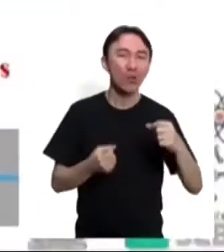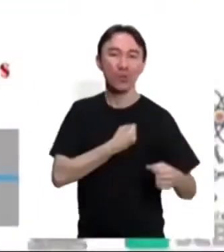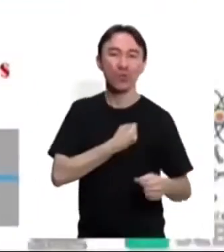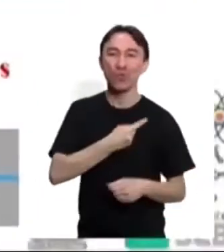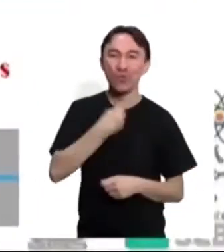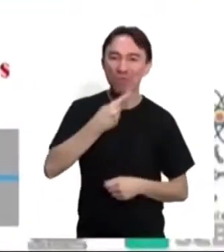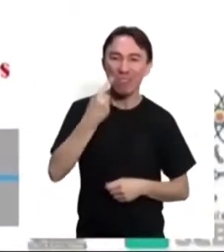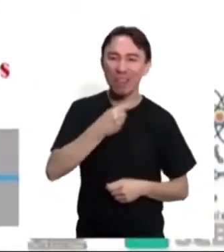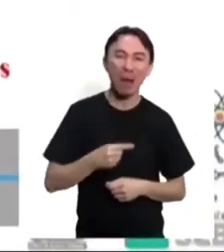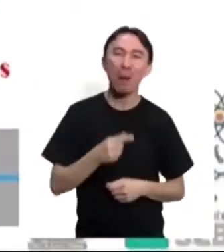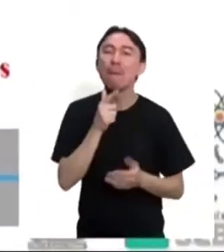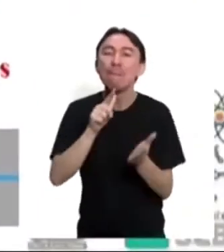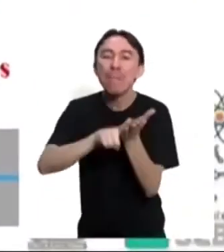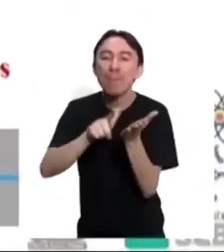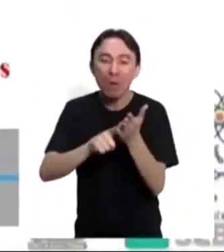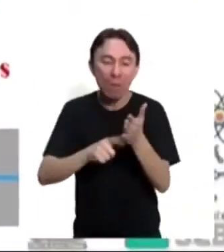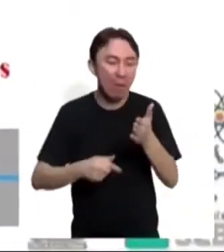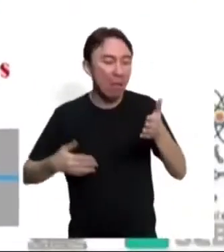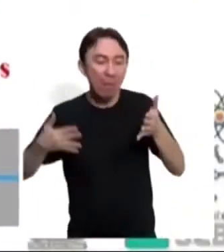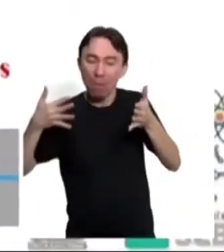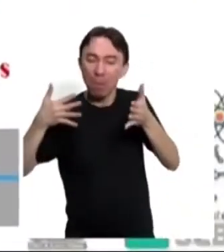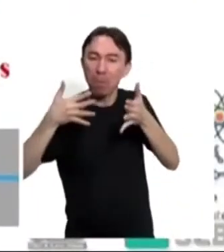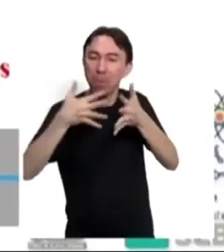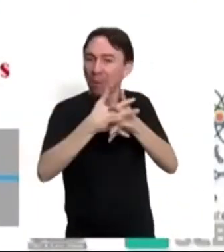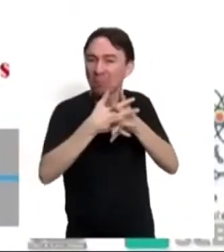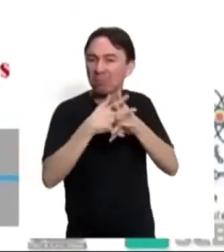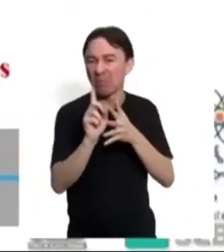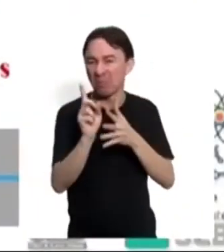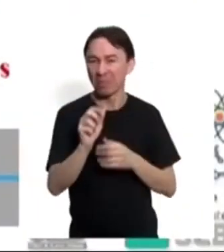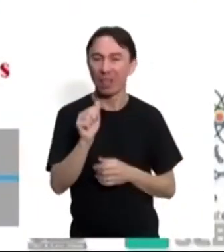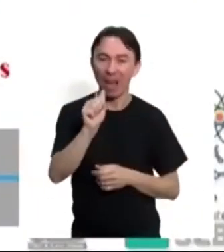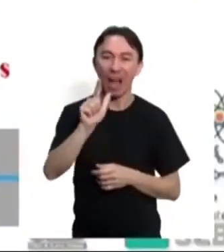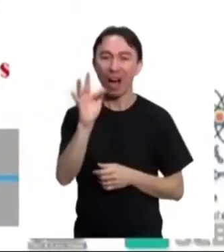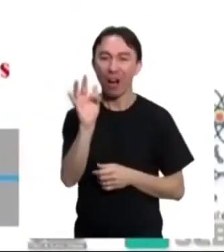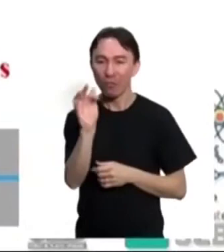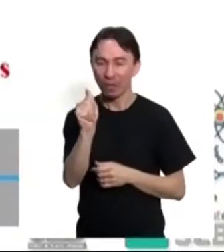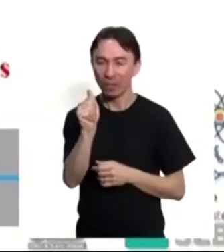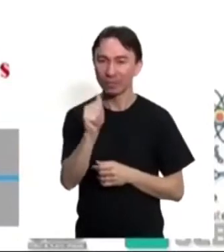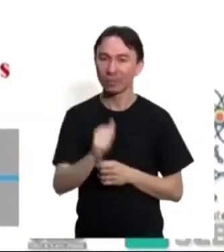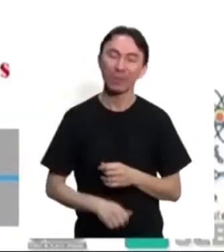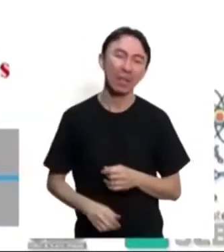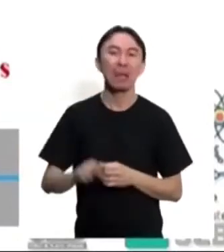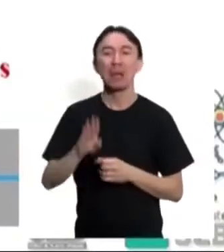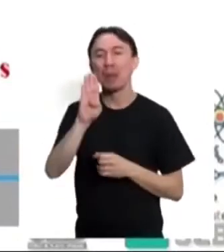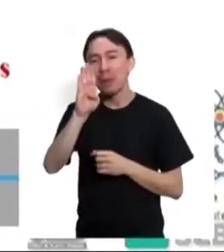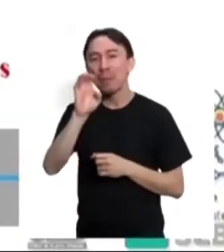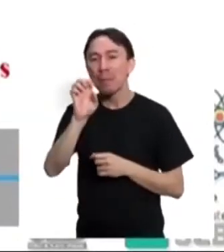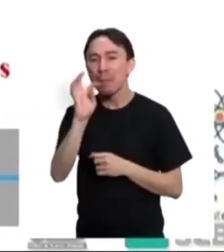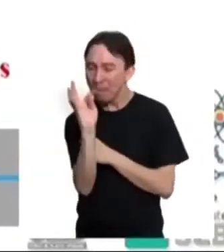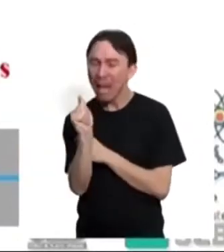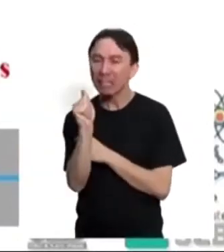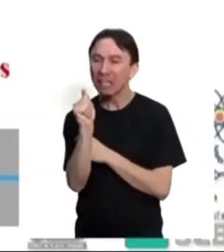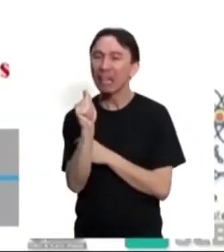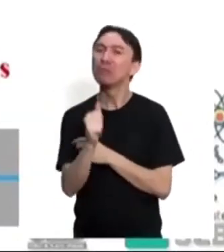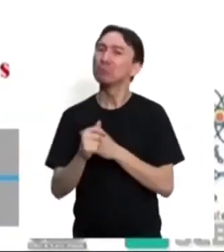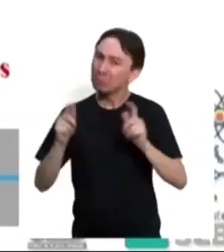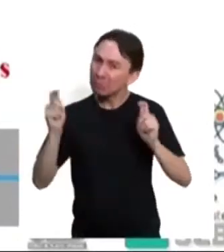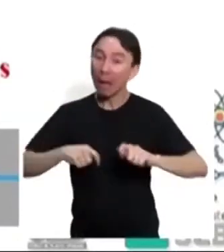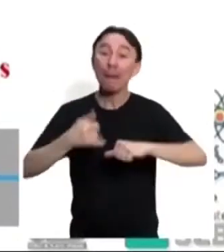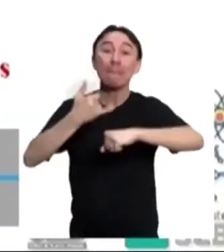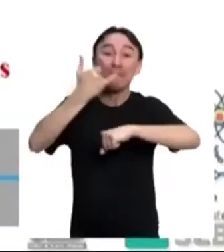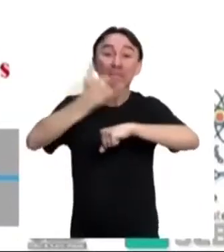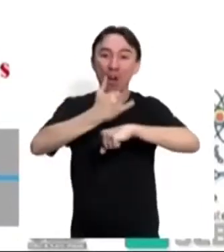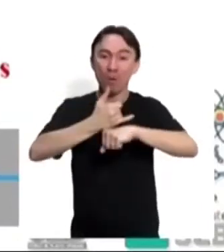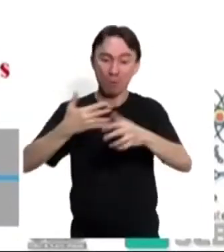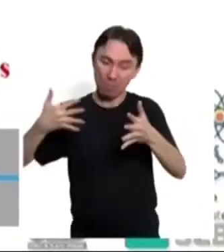papel, que é o quê? Que é alfa. Beta atravessa talvez uma chapa de metal, mas